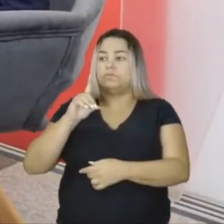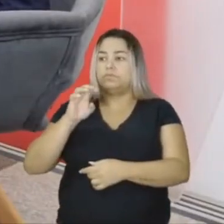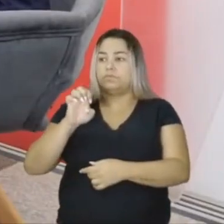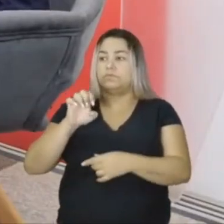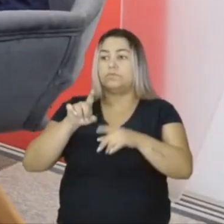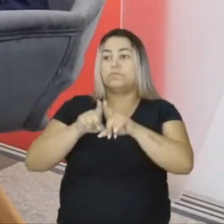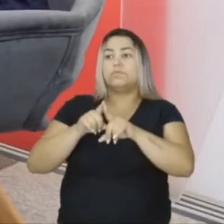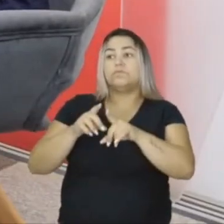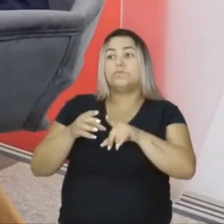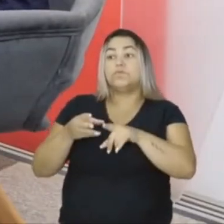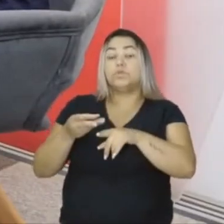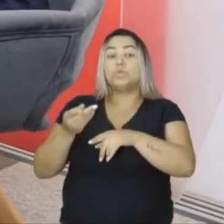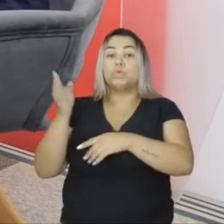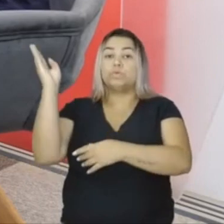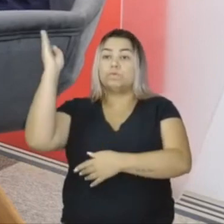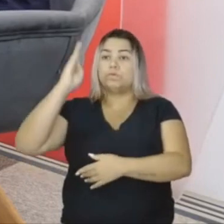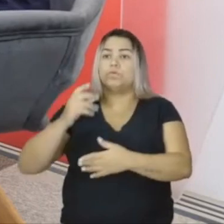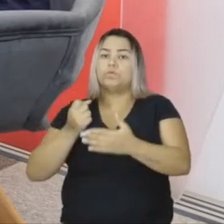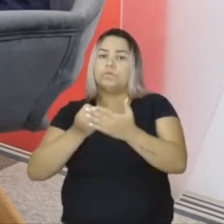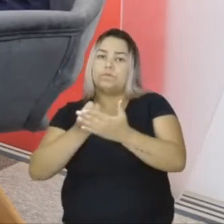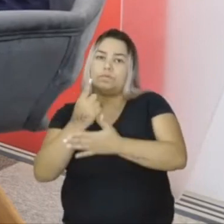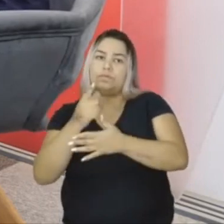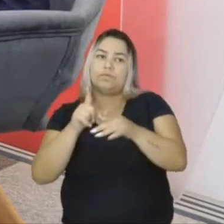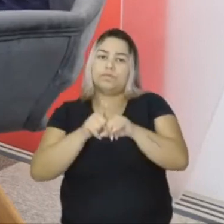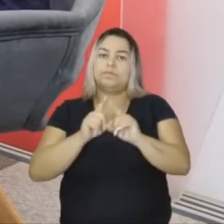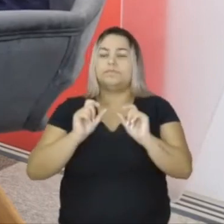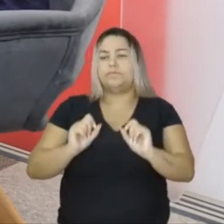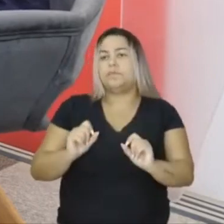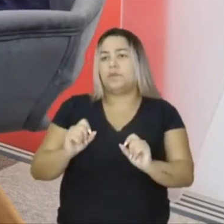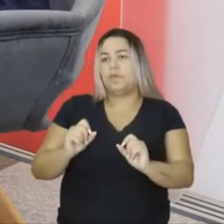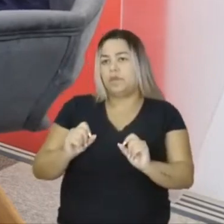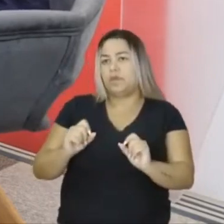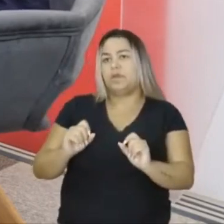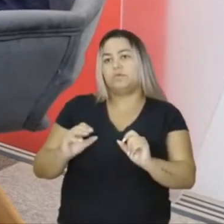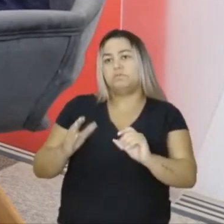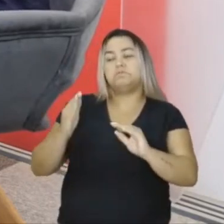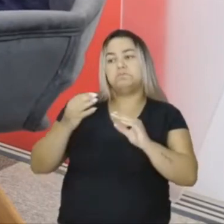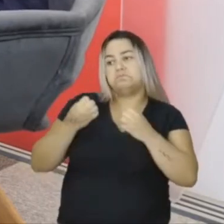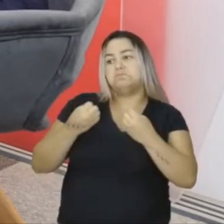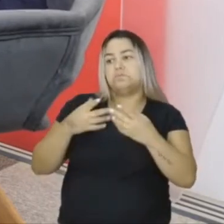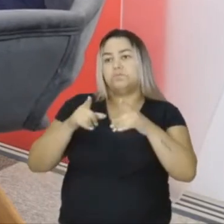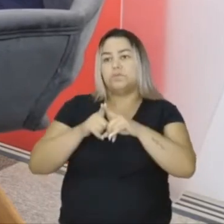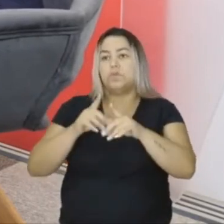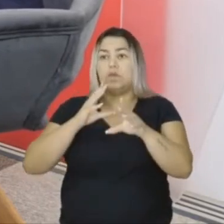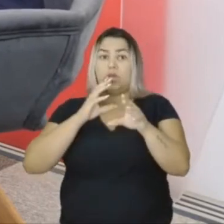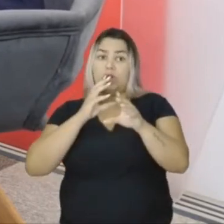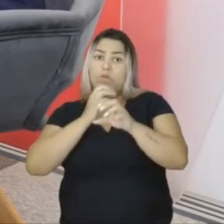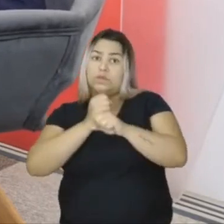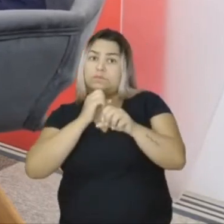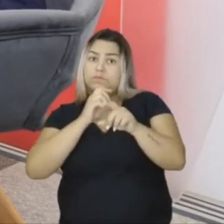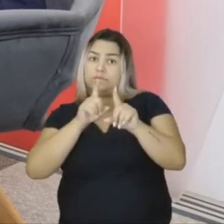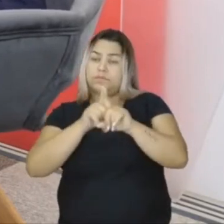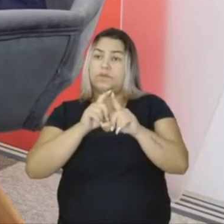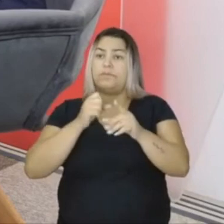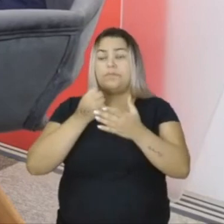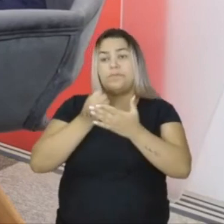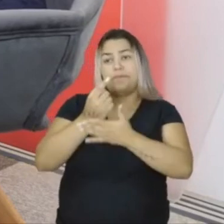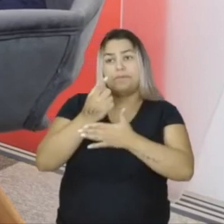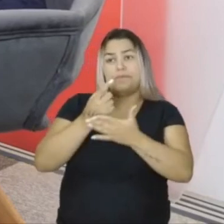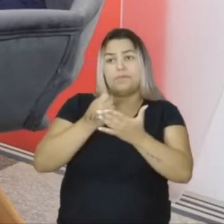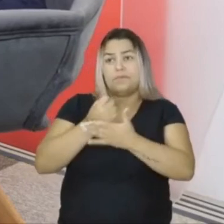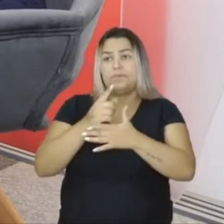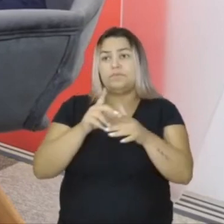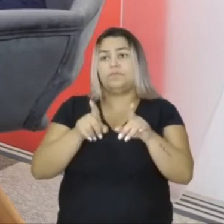muitos brasileiros compram importado porque sai mais barato e todo mundo faz essa conta, né? Todo mundo quer comprar mais barato mesmo